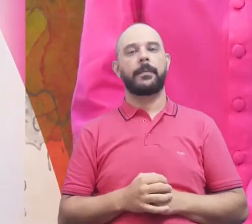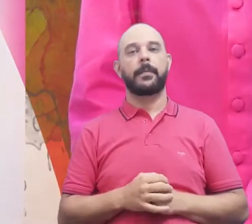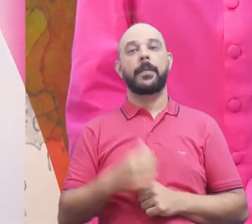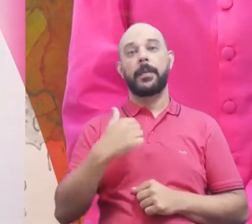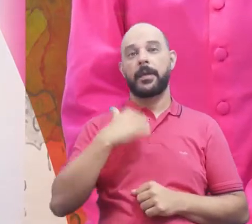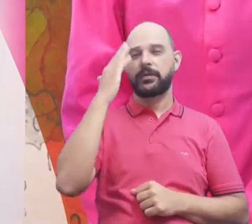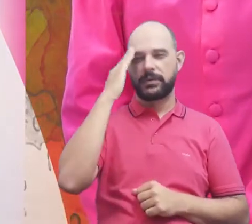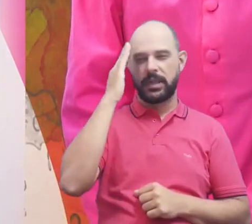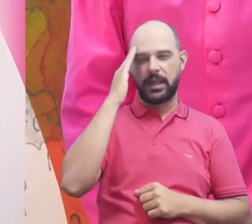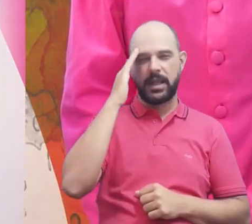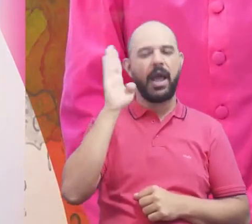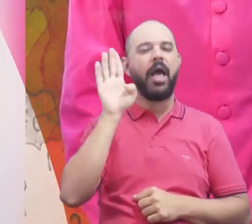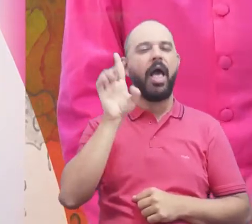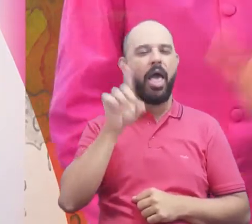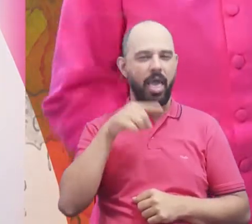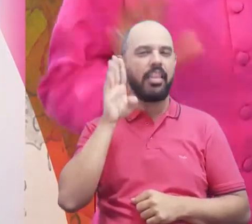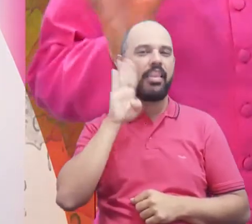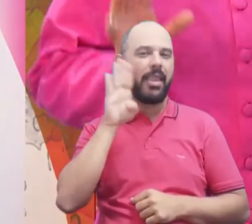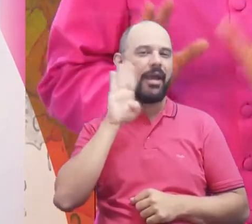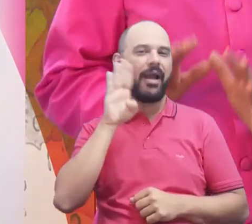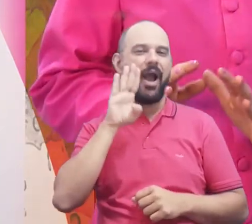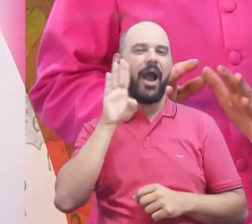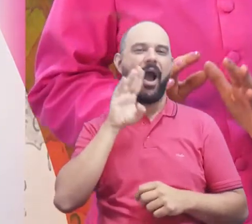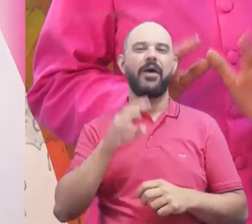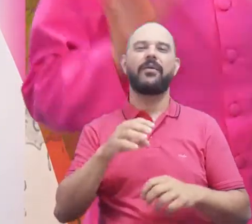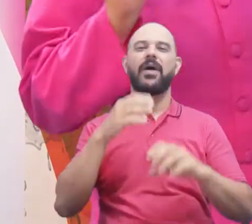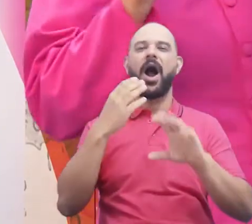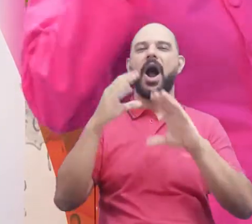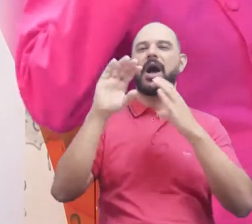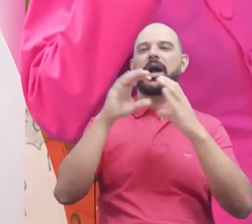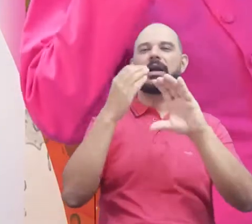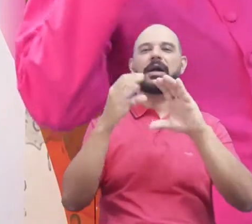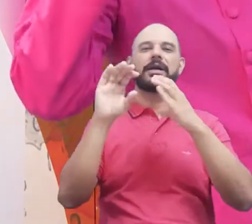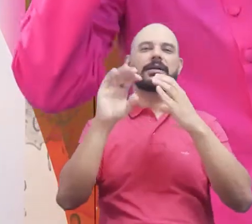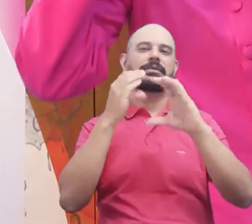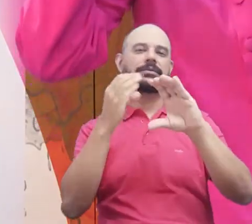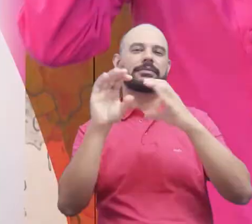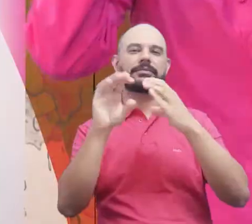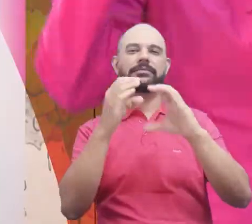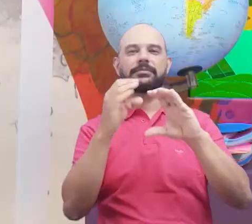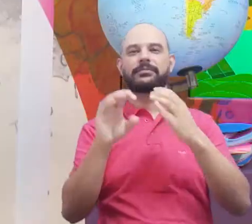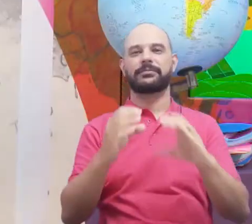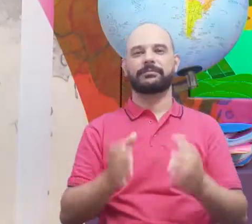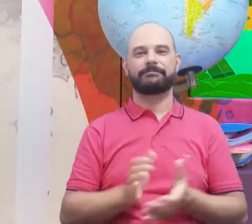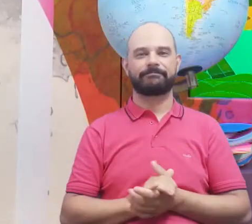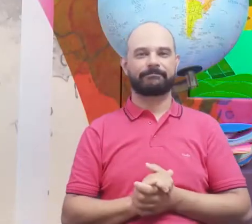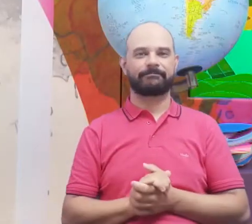Só sei que é muito legal essa cantoria toda.